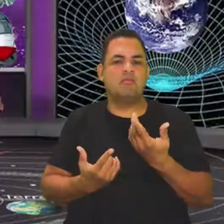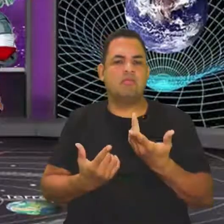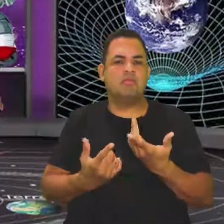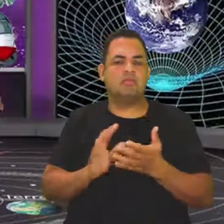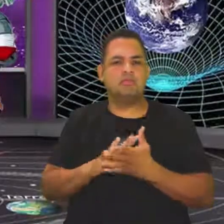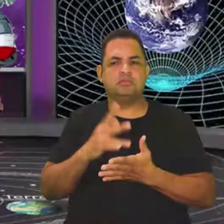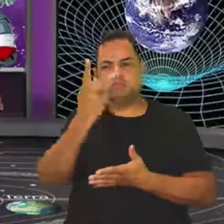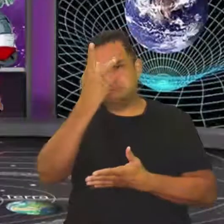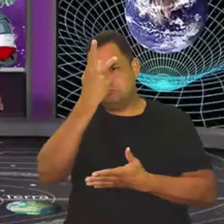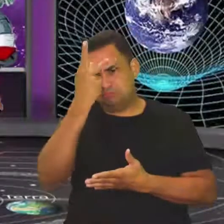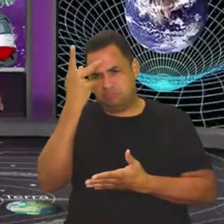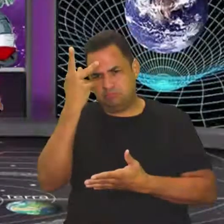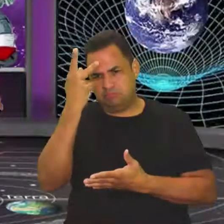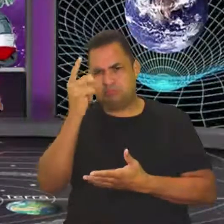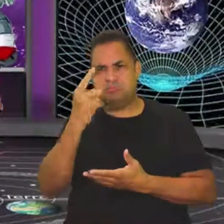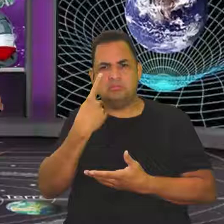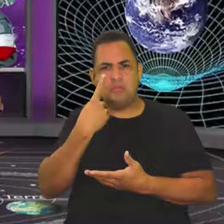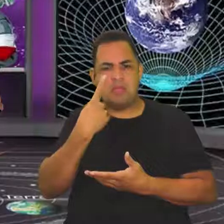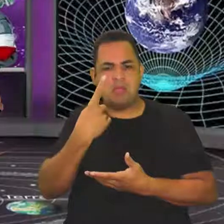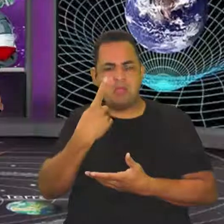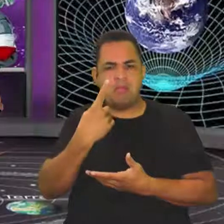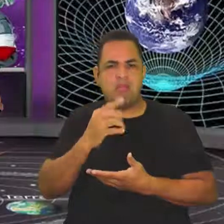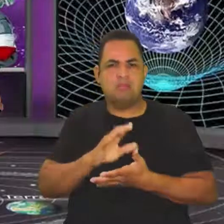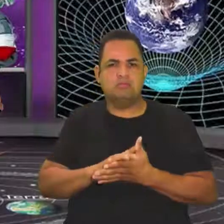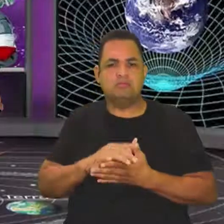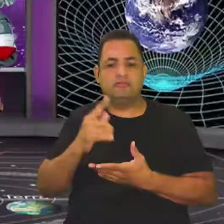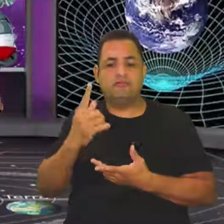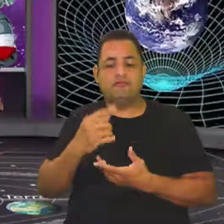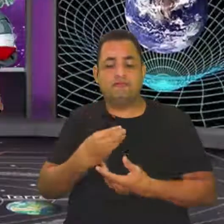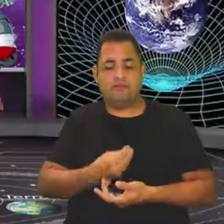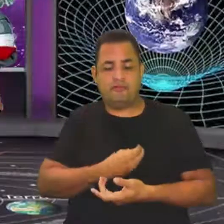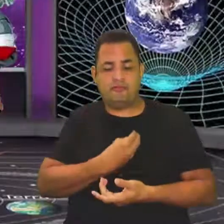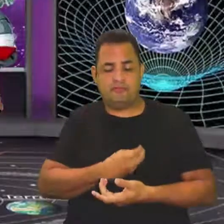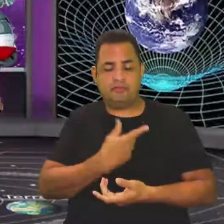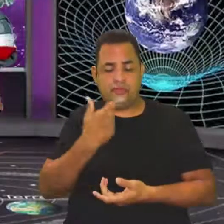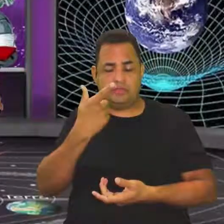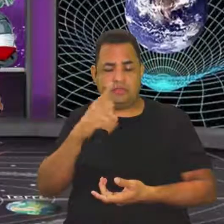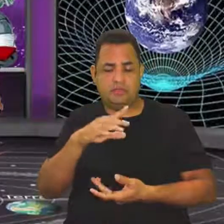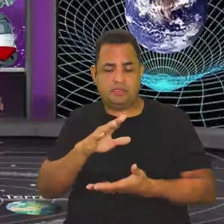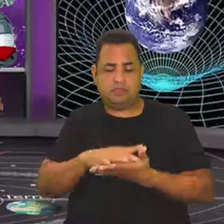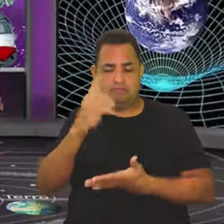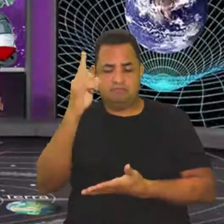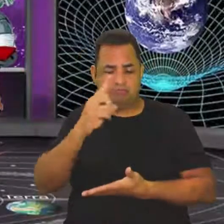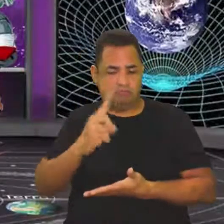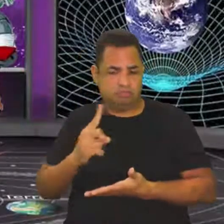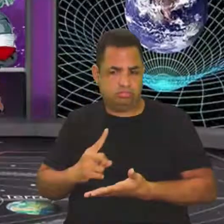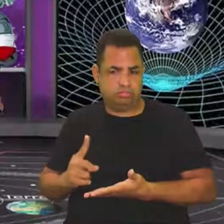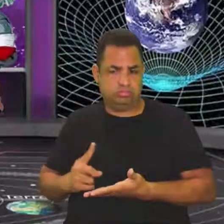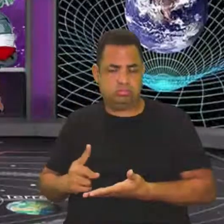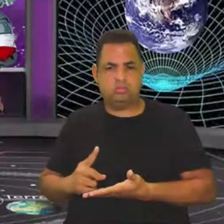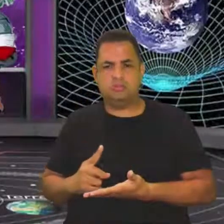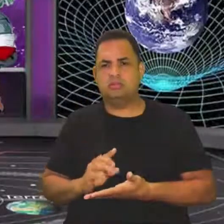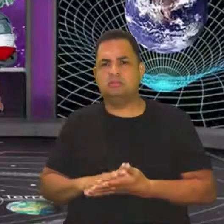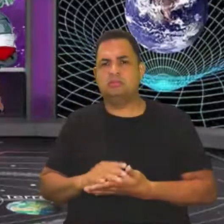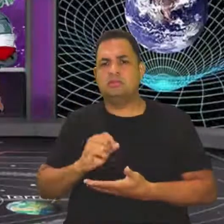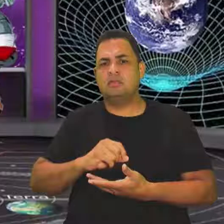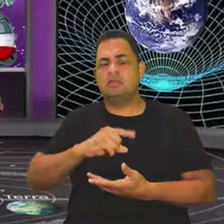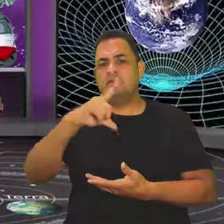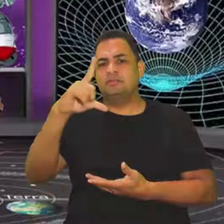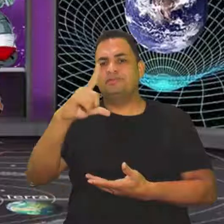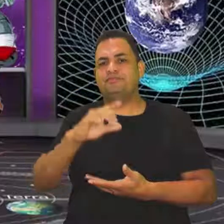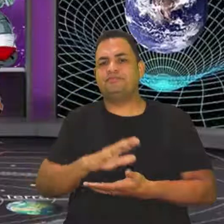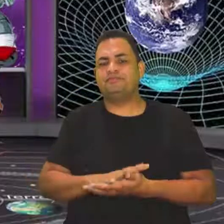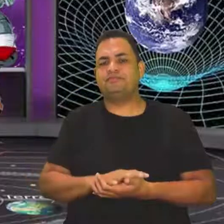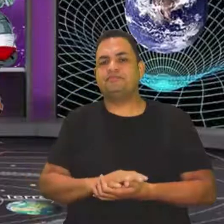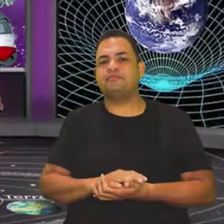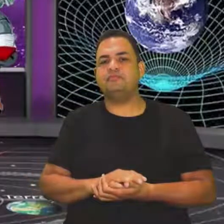pessoas acabam sobrevivendo com a descarga elétrica, porque o raio ele tem uma corrente elétrica muito alta e ele chega